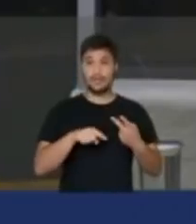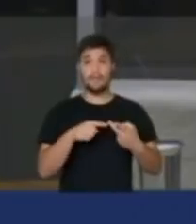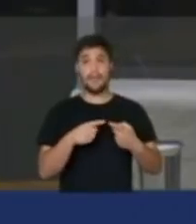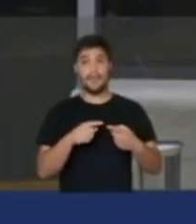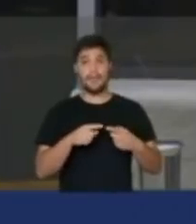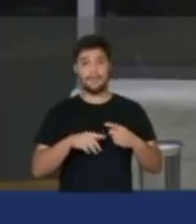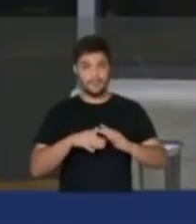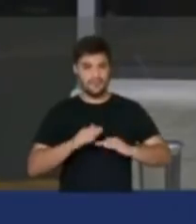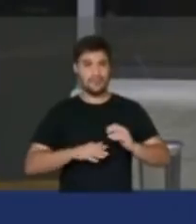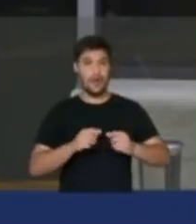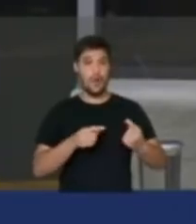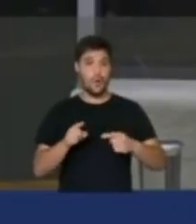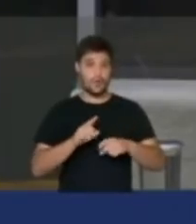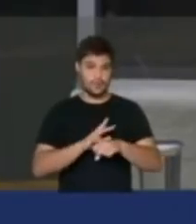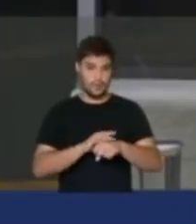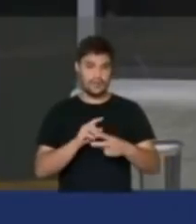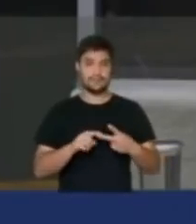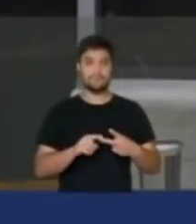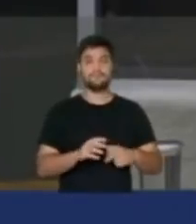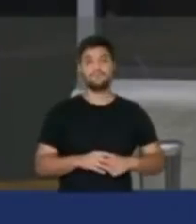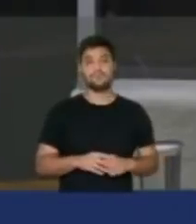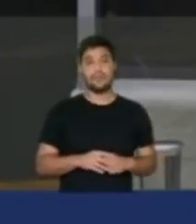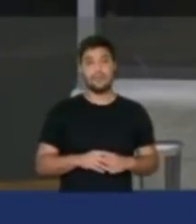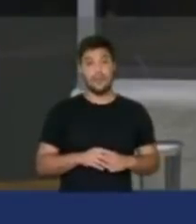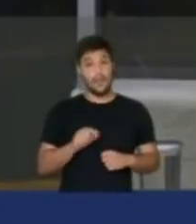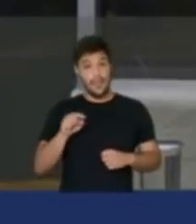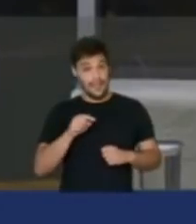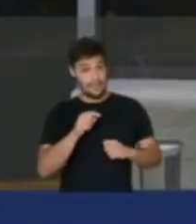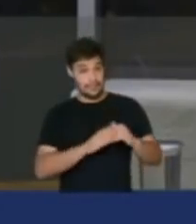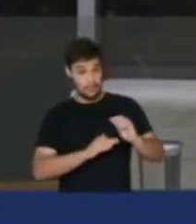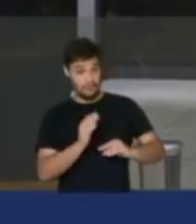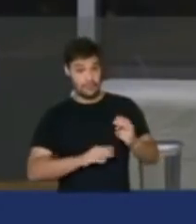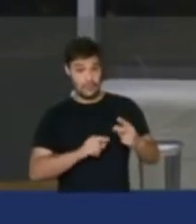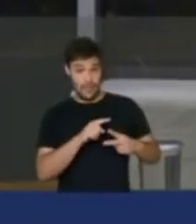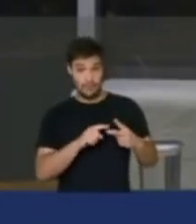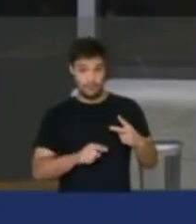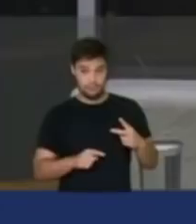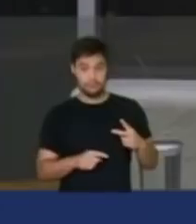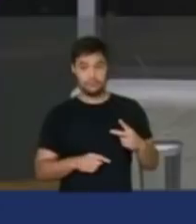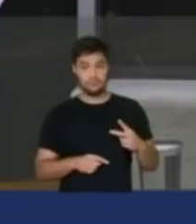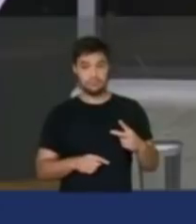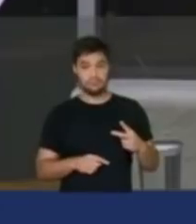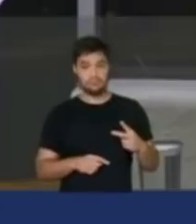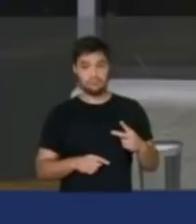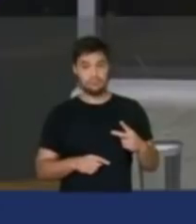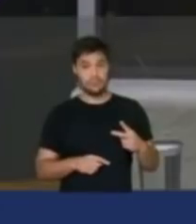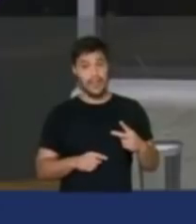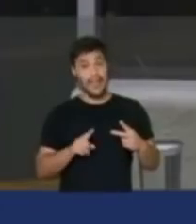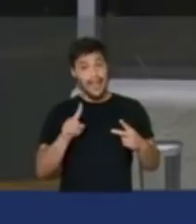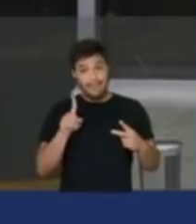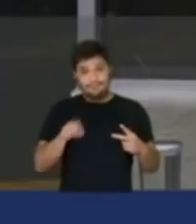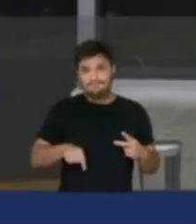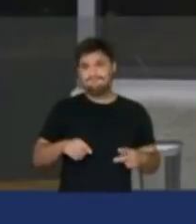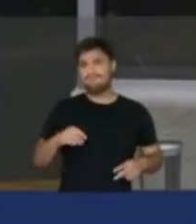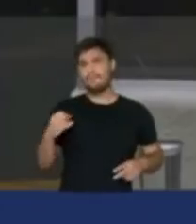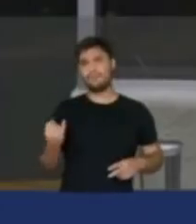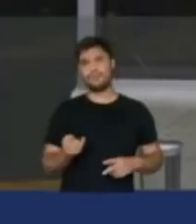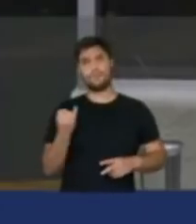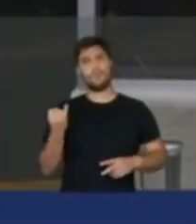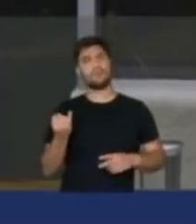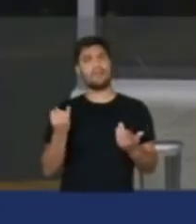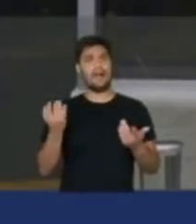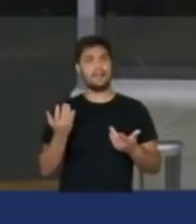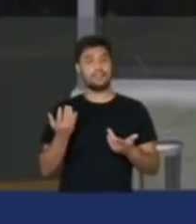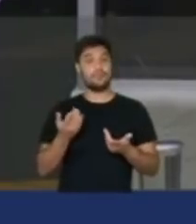endemias. A categoria profissional, presidente, dos agentes comunitários são fundamentais para a estratégia de saúde